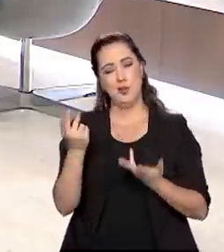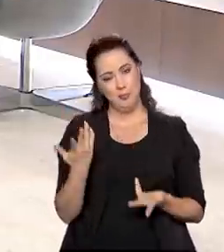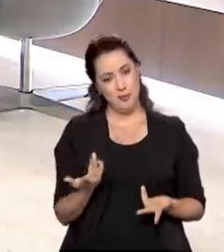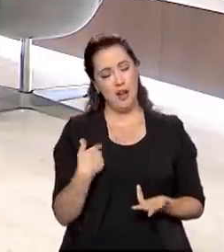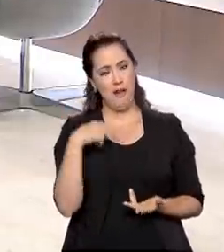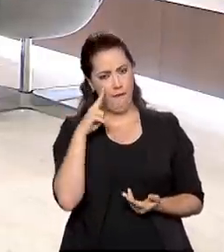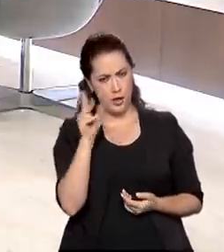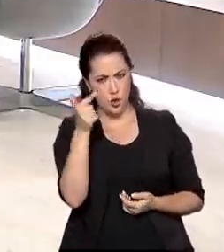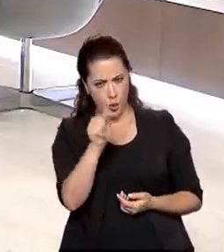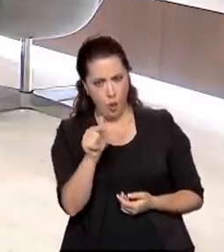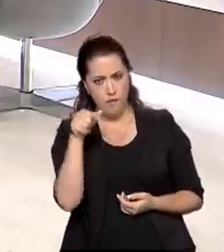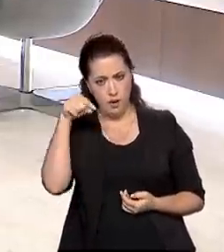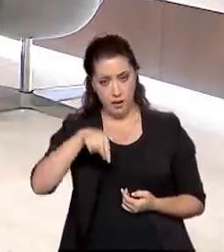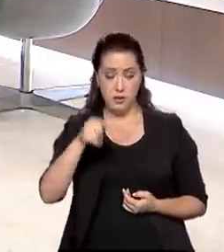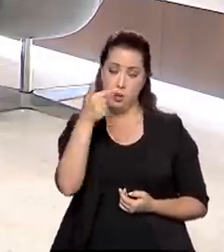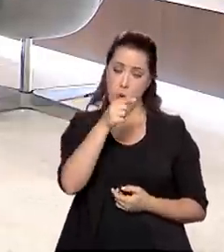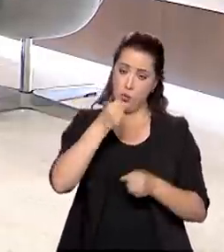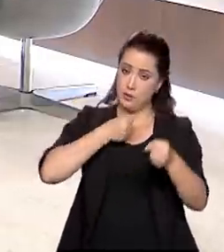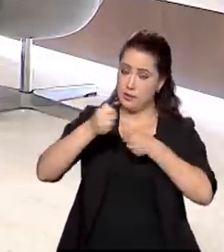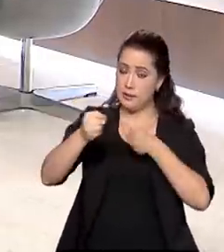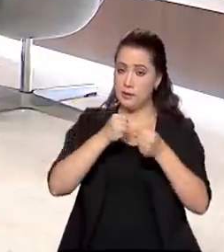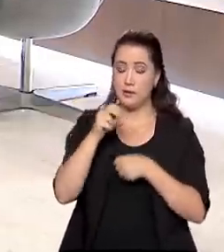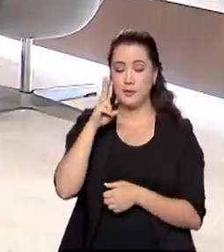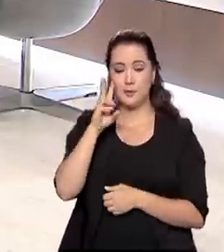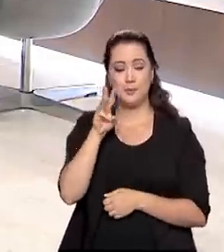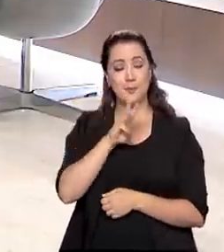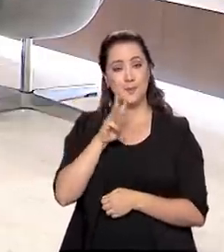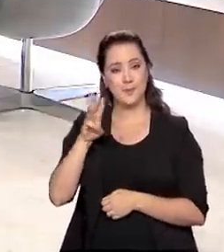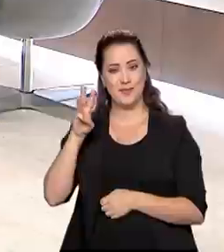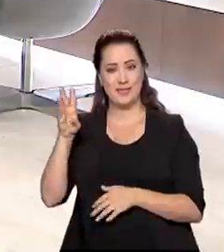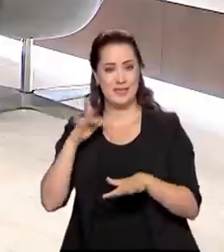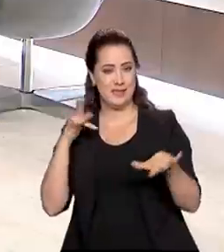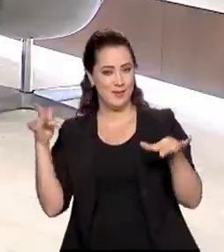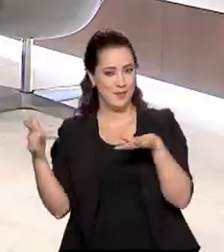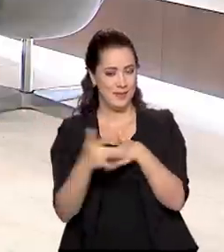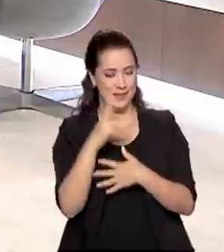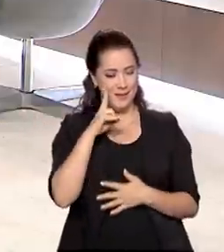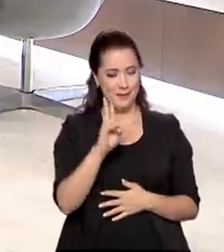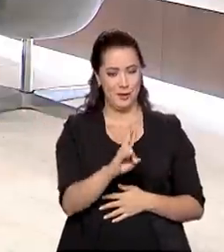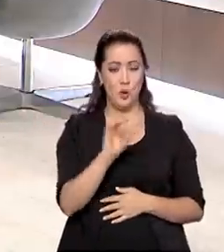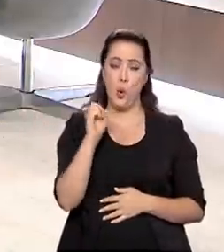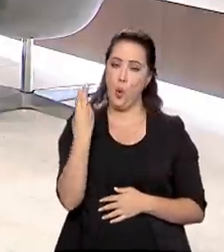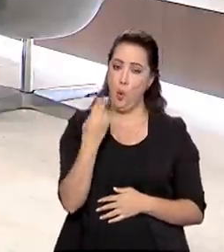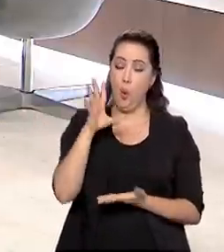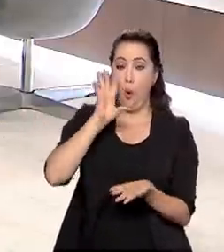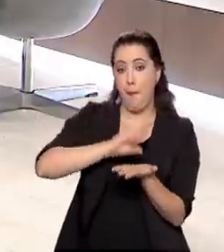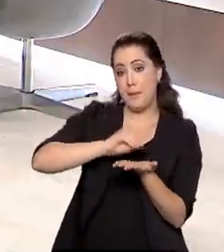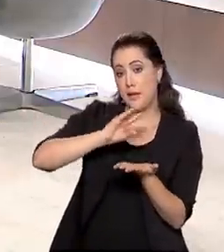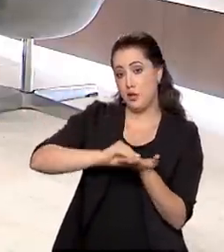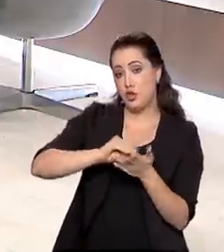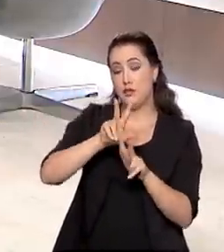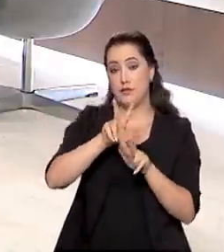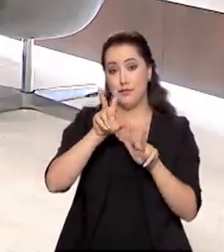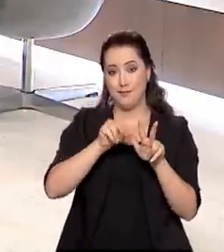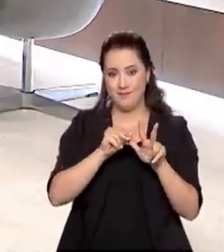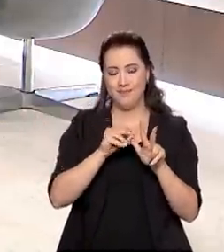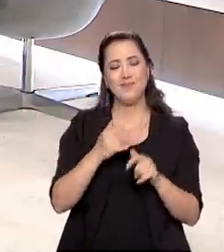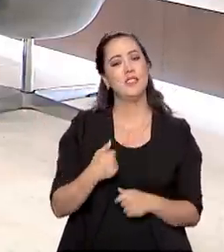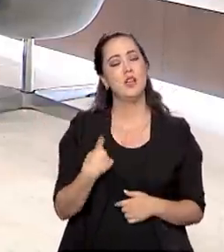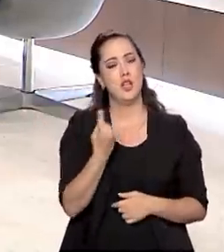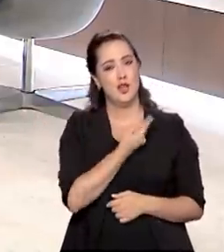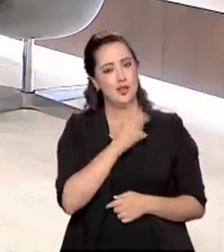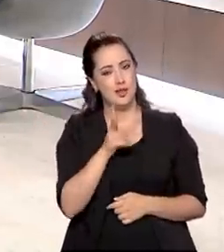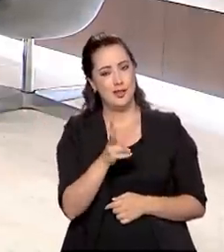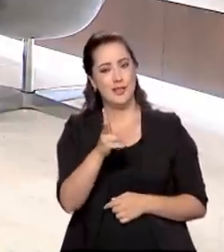quiser rever esta ou outras entrevistas, é só acompanhar as nossas redes sociais ou baixar o TV Brasil Play. E o